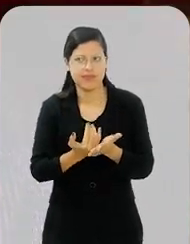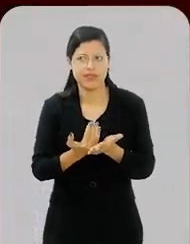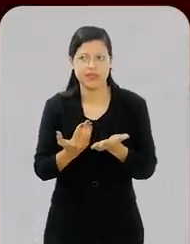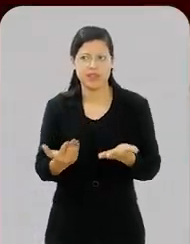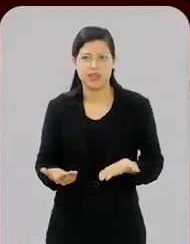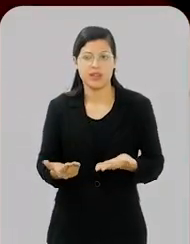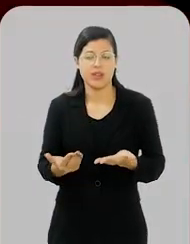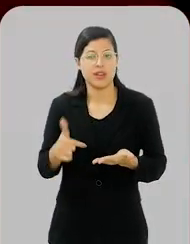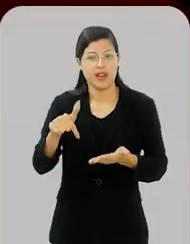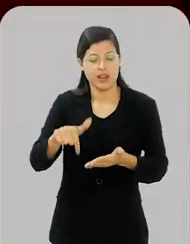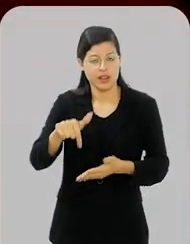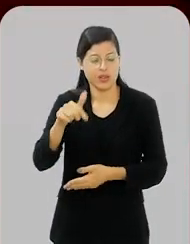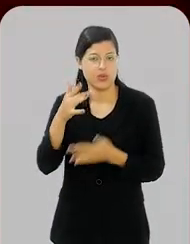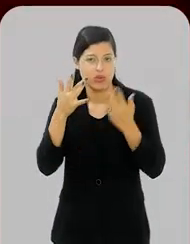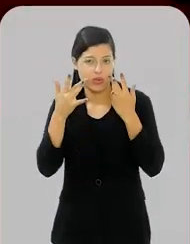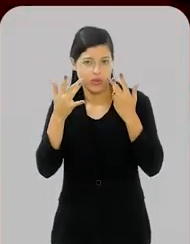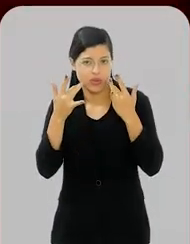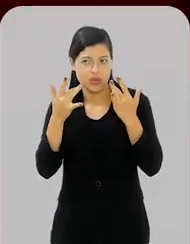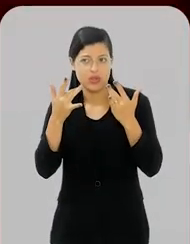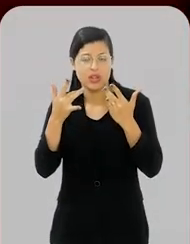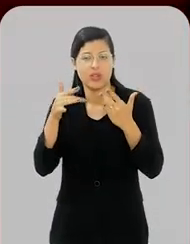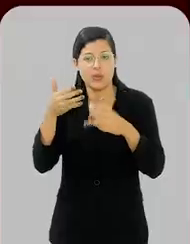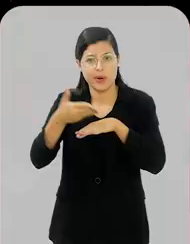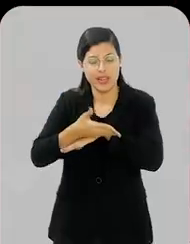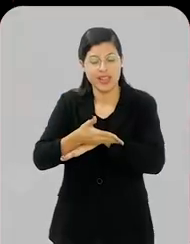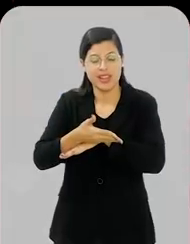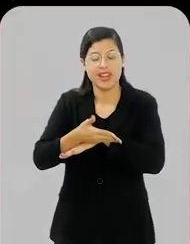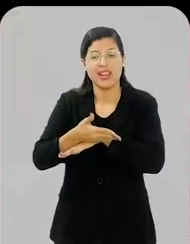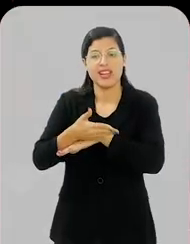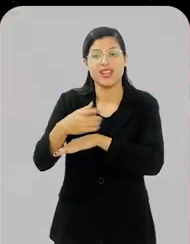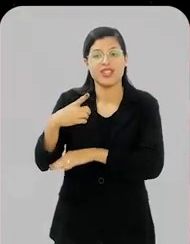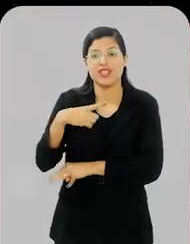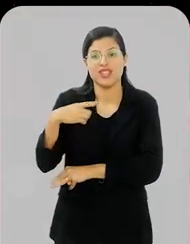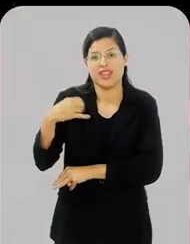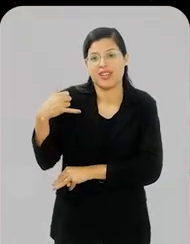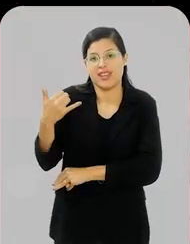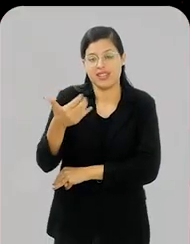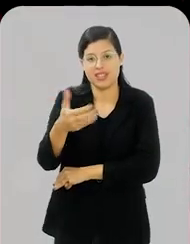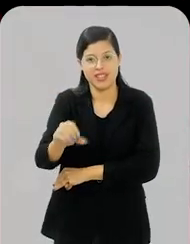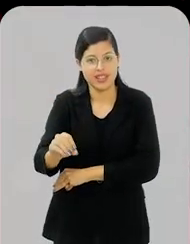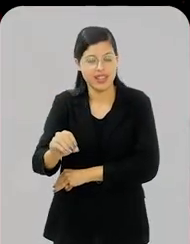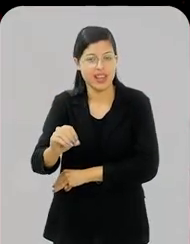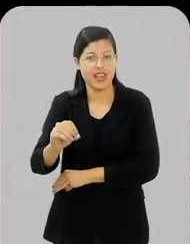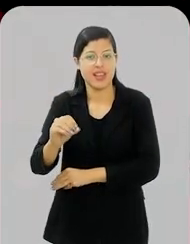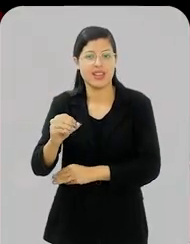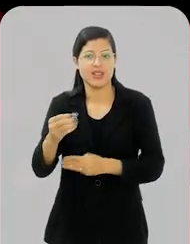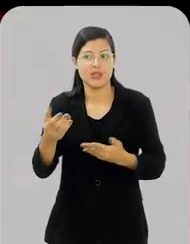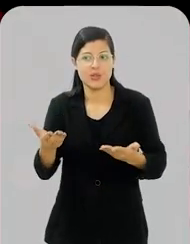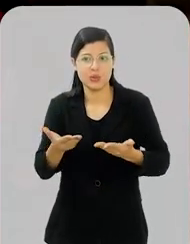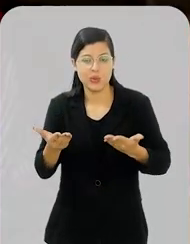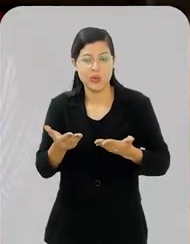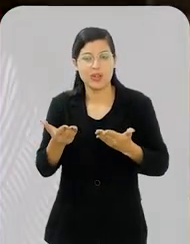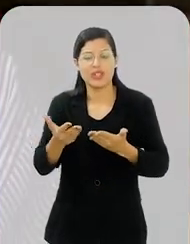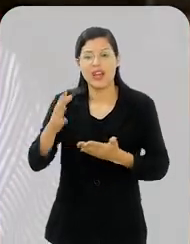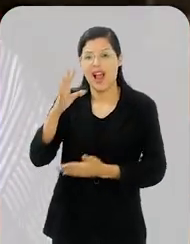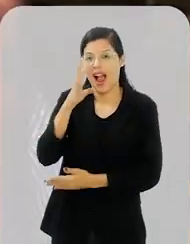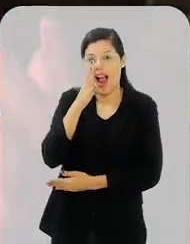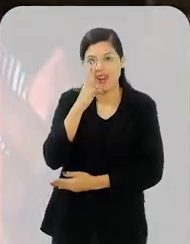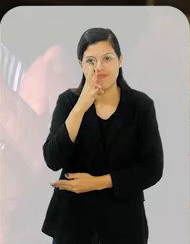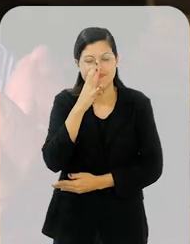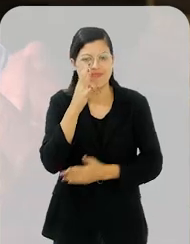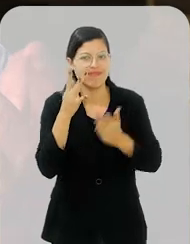assim. Primeira vez que eu vim ao Teatro Municipal, eu tinha 10 anos. Eu encanto, não